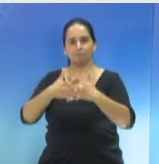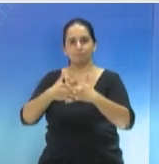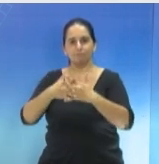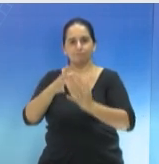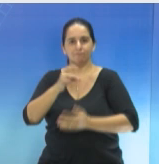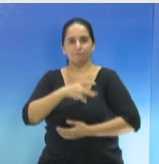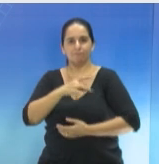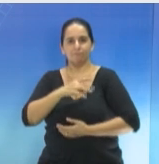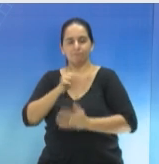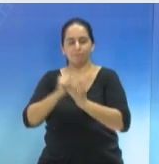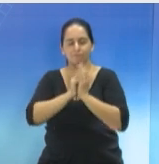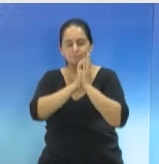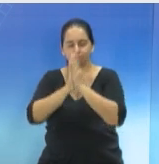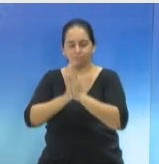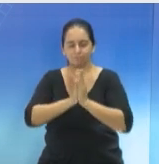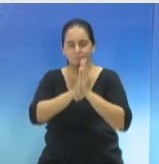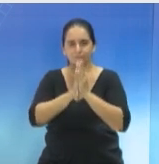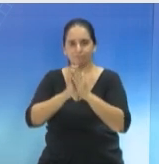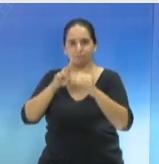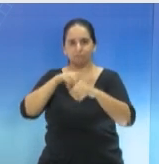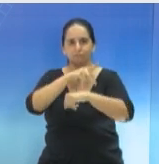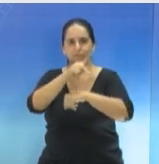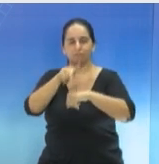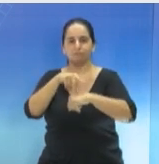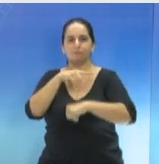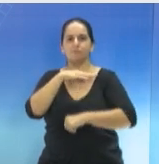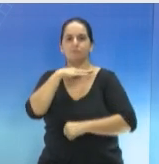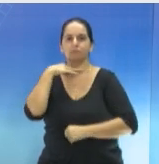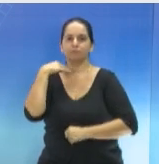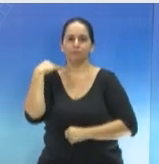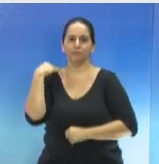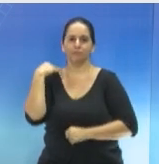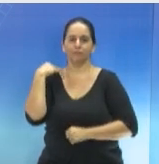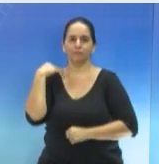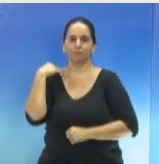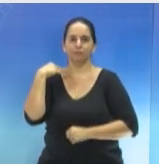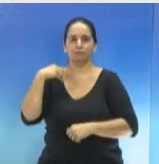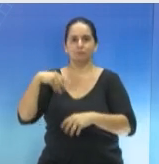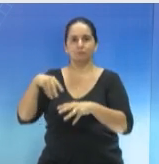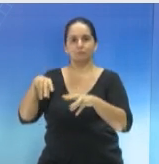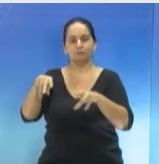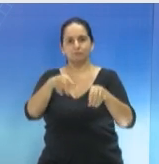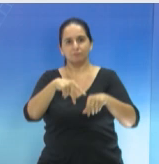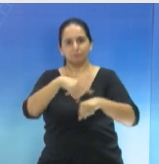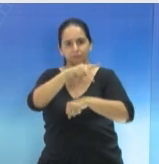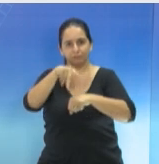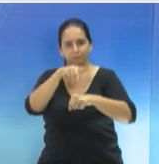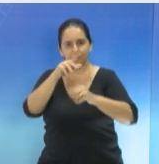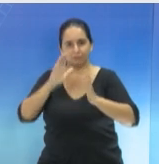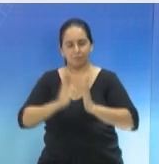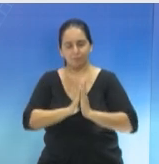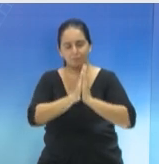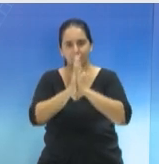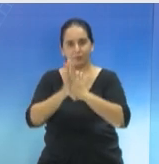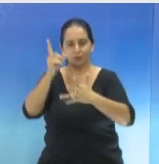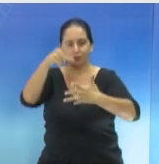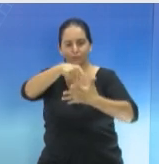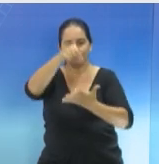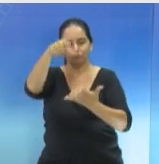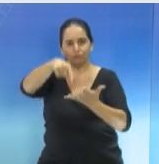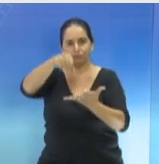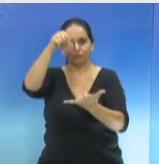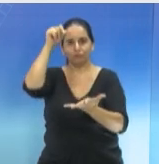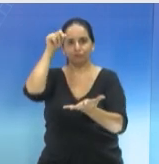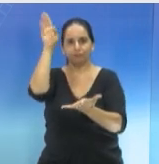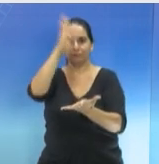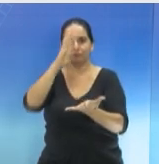luta, nem teme quem te adora a própria morte. Terra adorada, entre outras mil, és